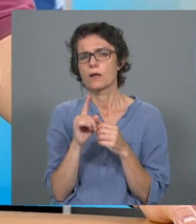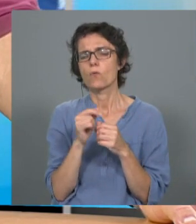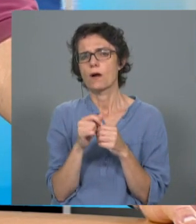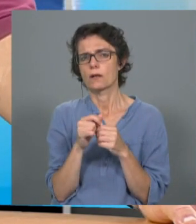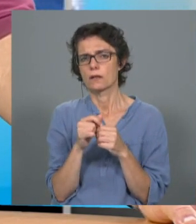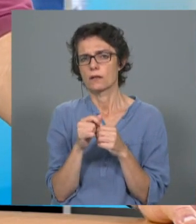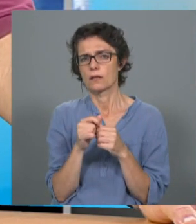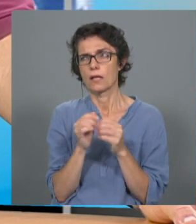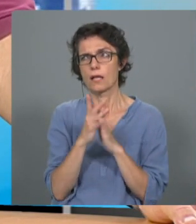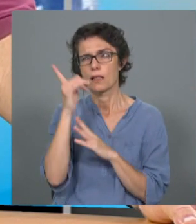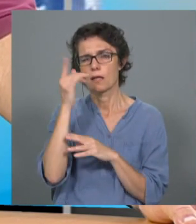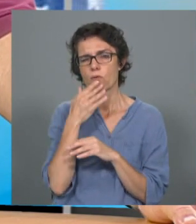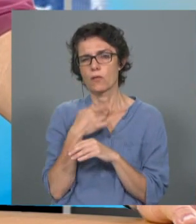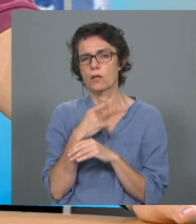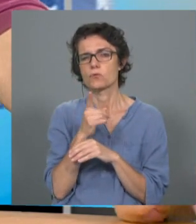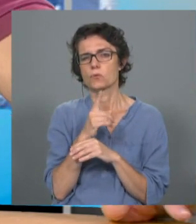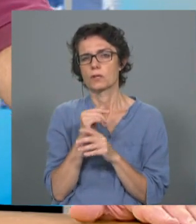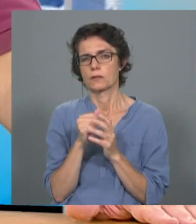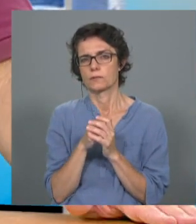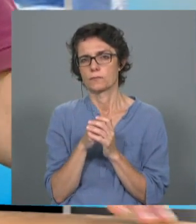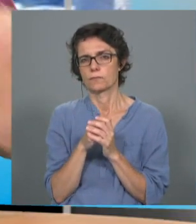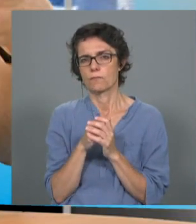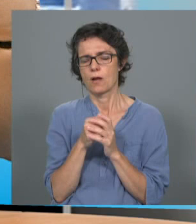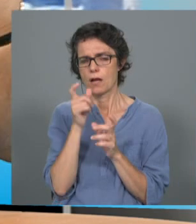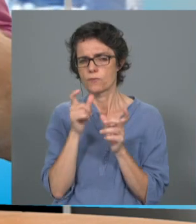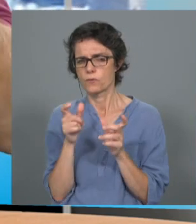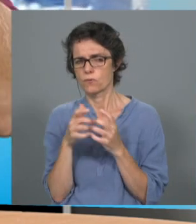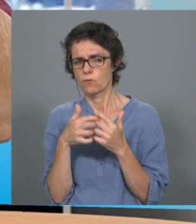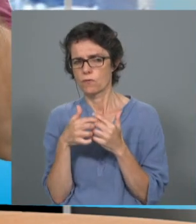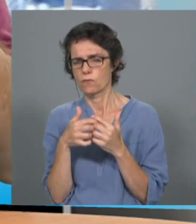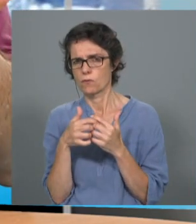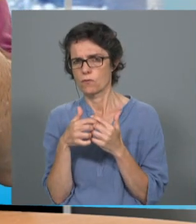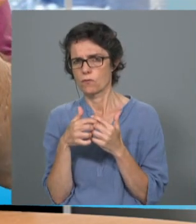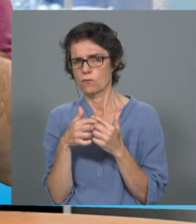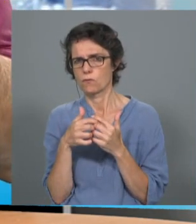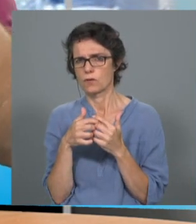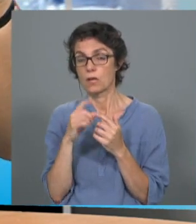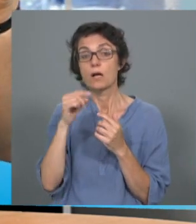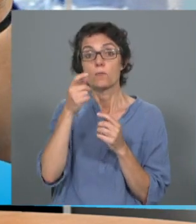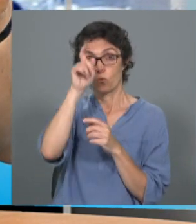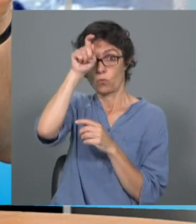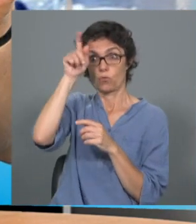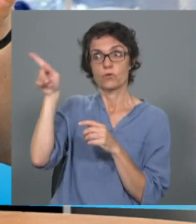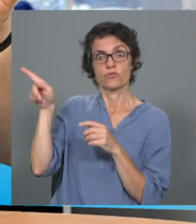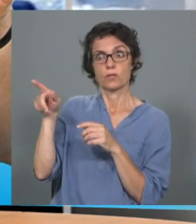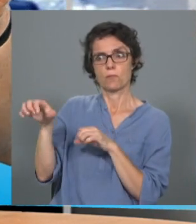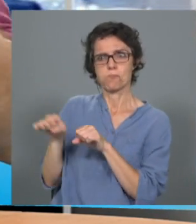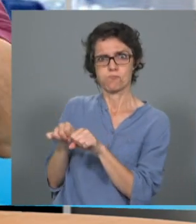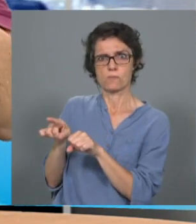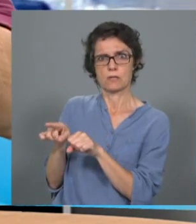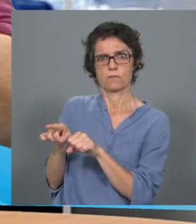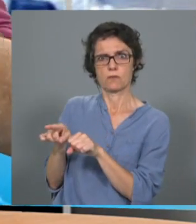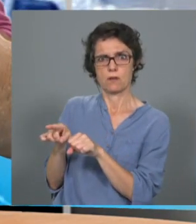Isso também, de facto, aparecia no Evangelho. Aqui as pessoas começam a duvidar, depois de terem saído da escravidão do Egito, até chegarem à terra